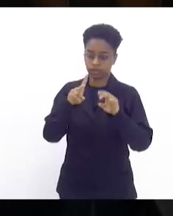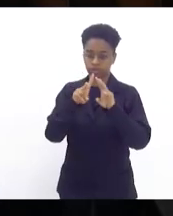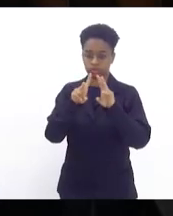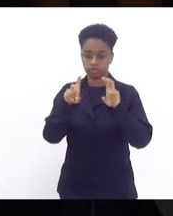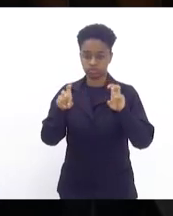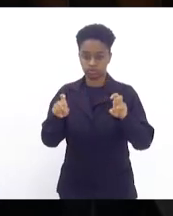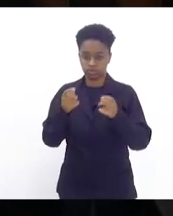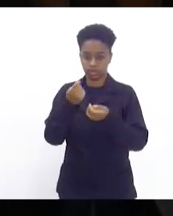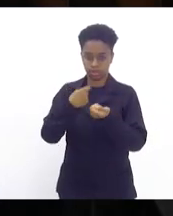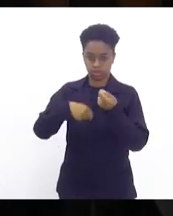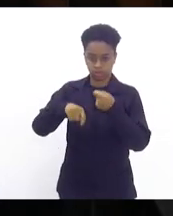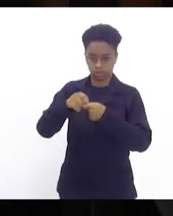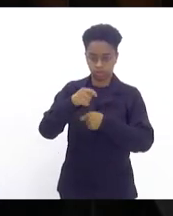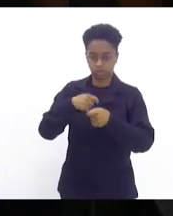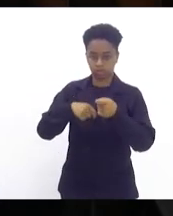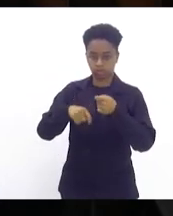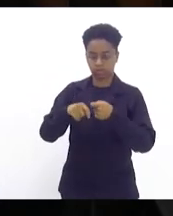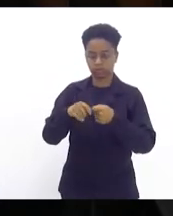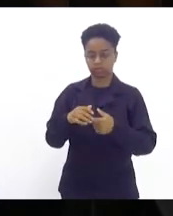economia